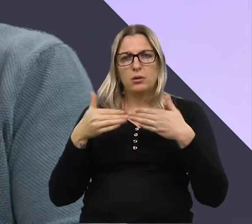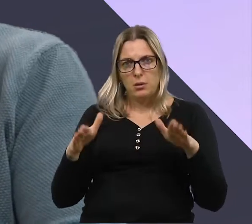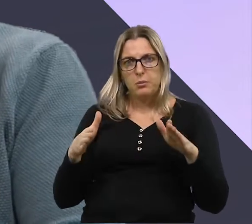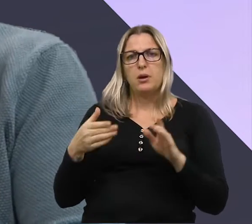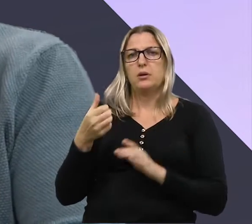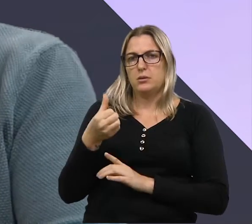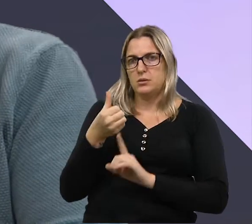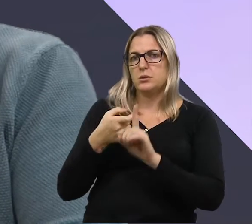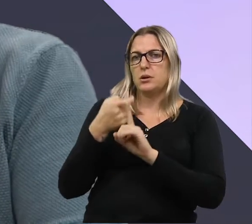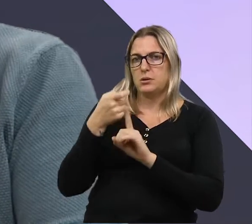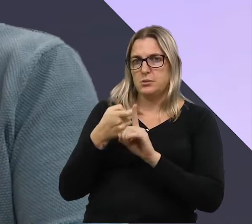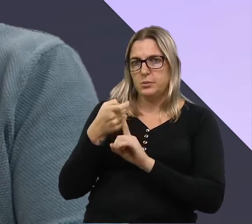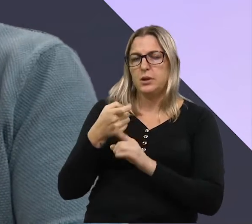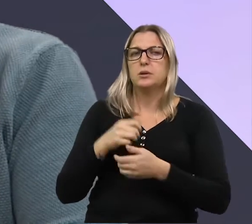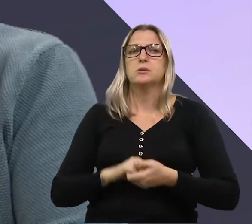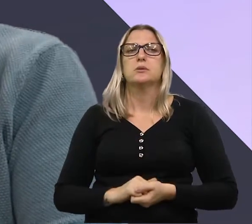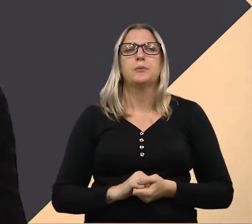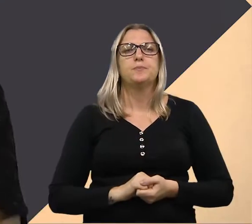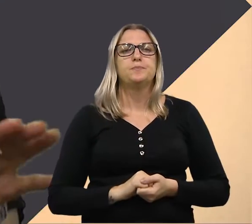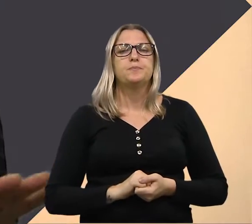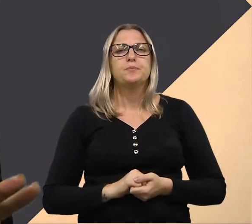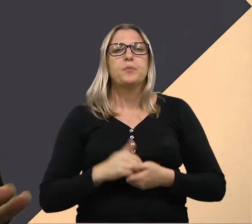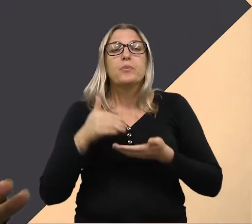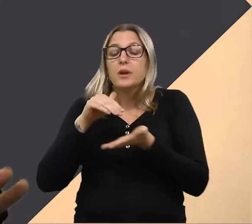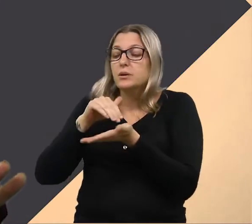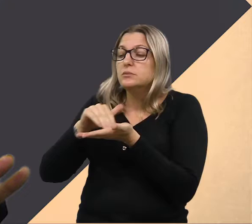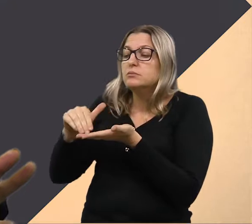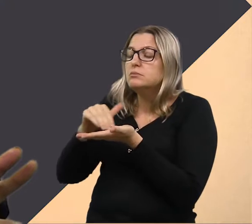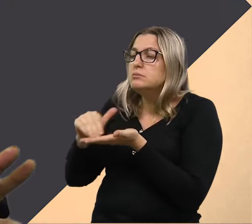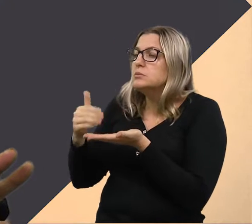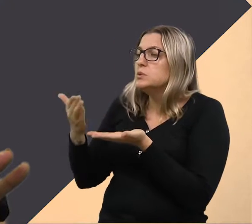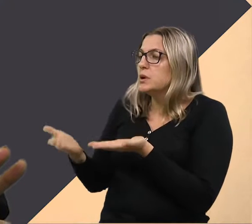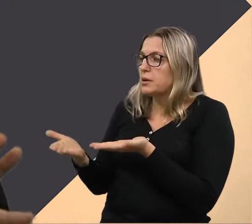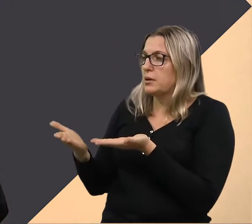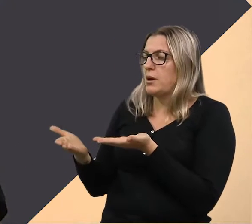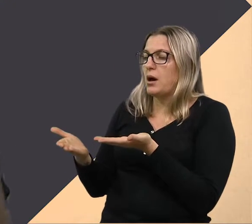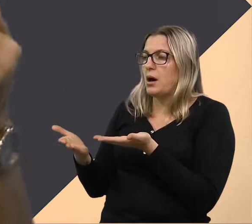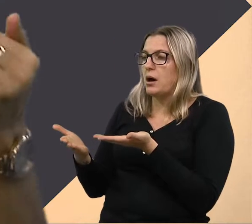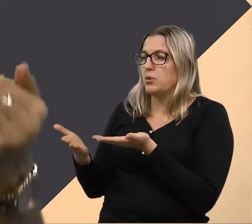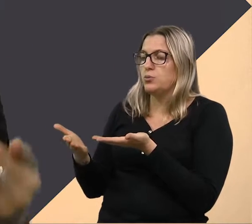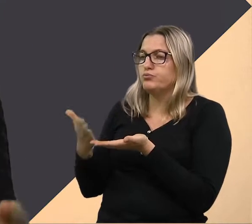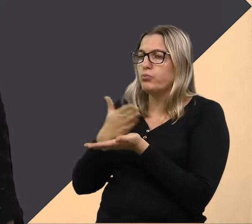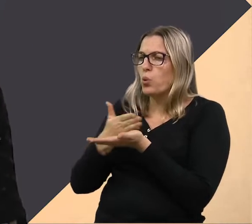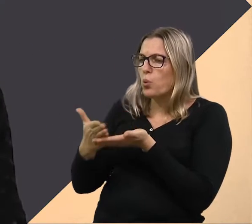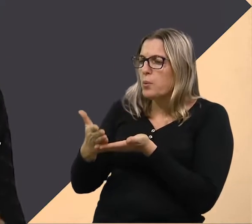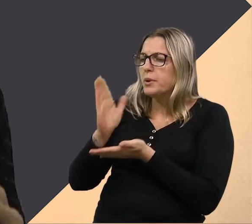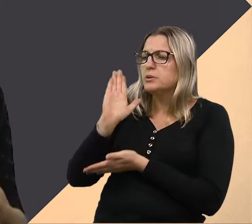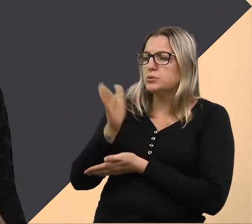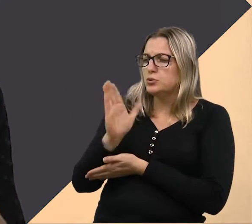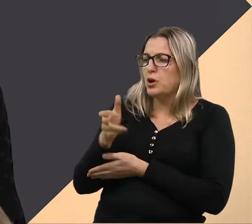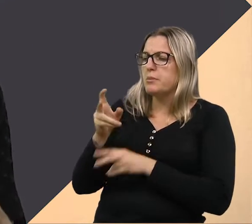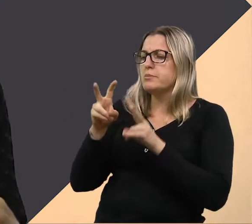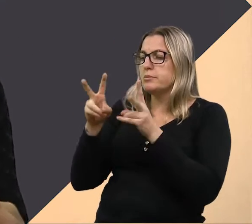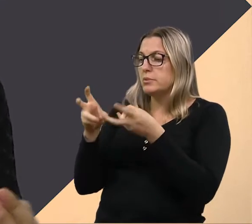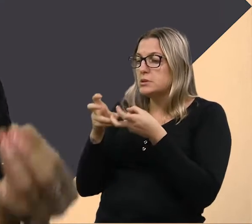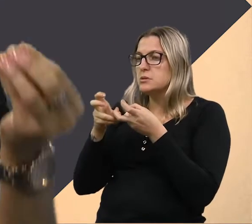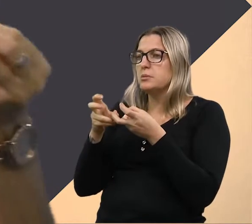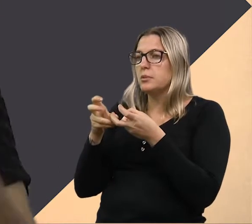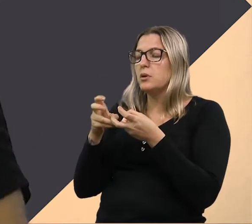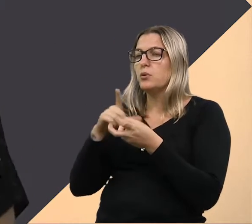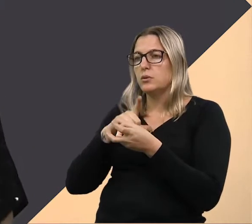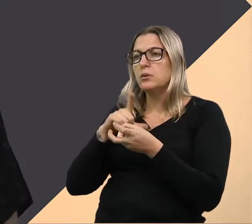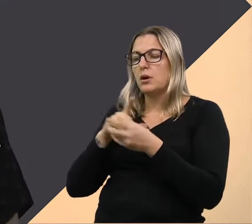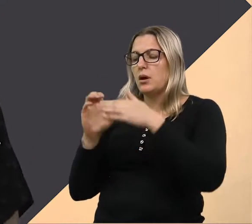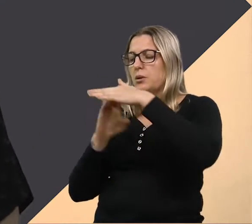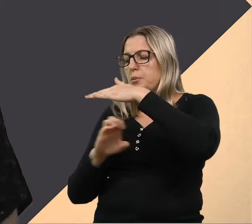a que essa autonomia vem se desenvolvendo em secretário e nos primeiros dias já se percebeu que